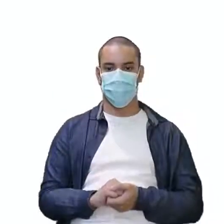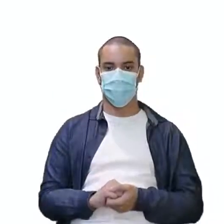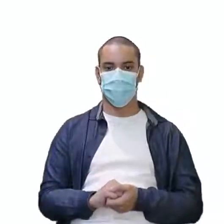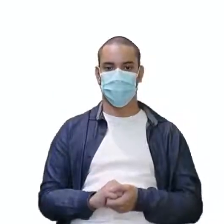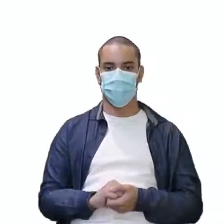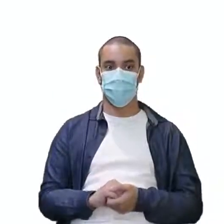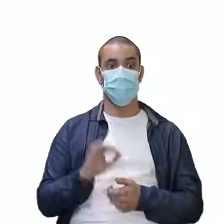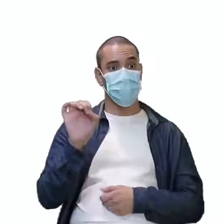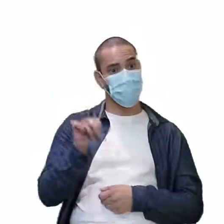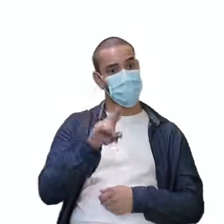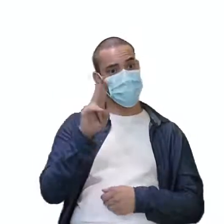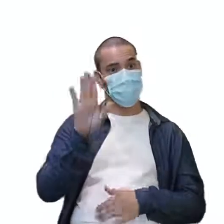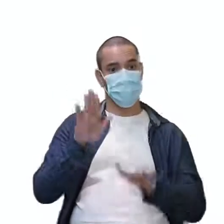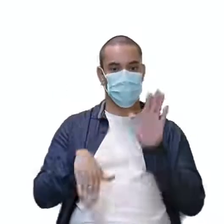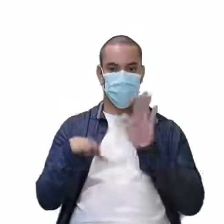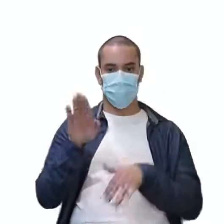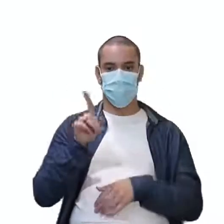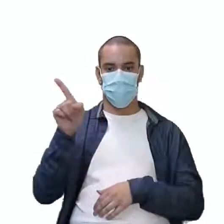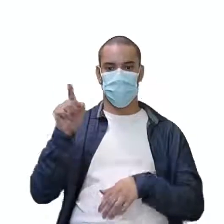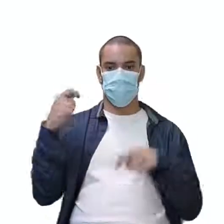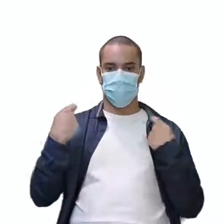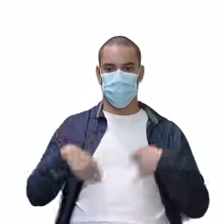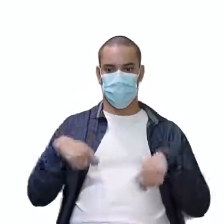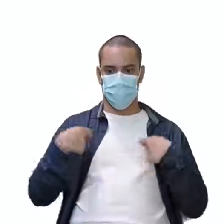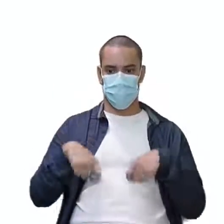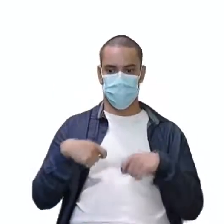Ou às vezes ela vai precisar